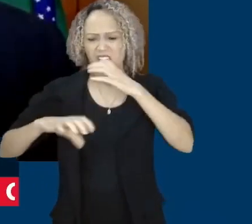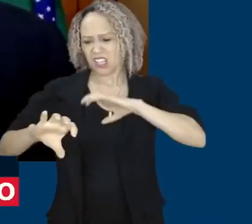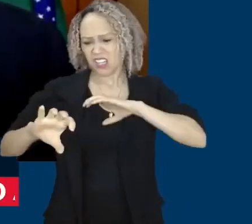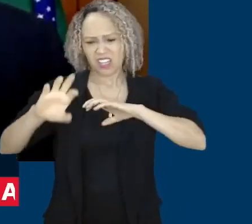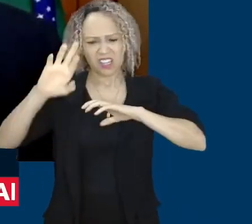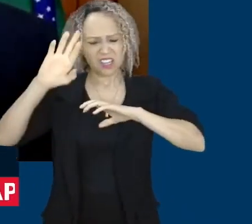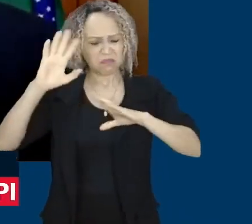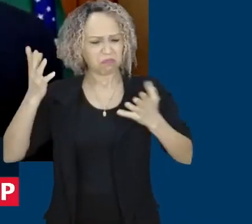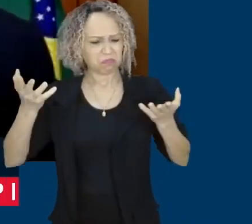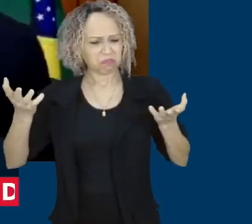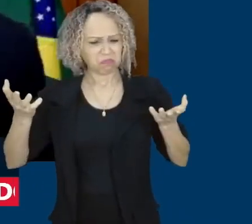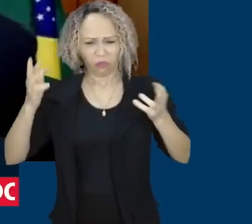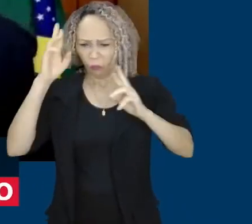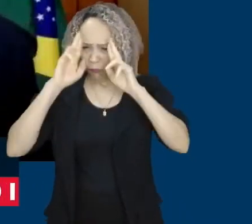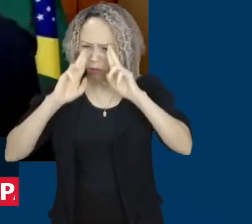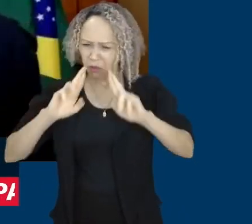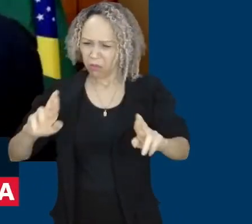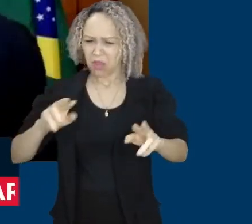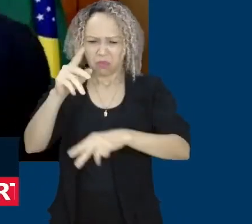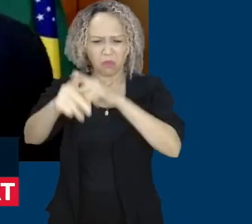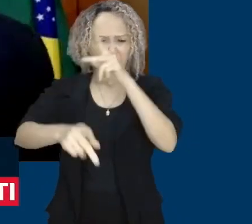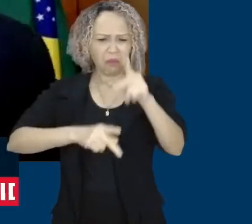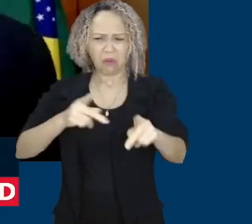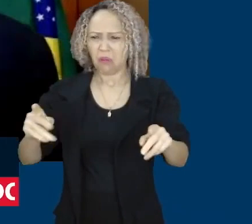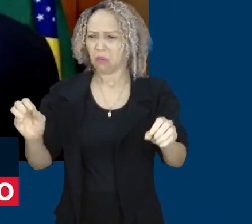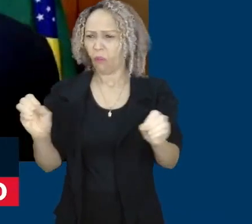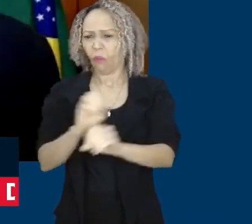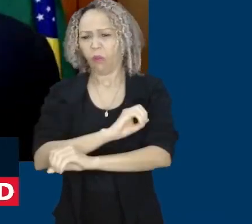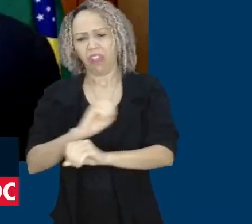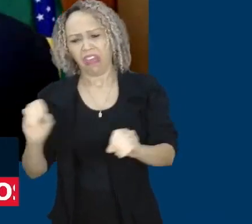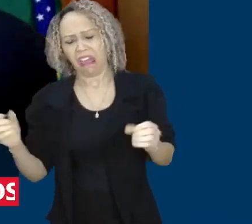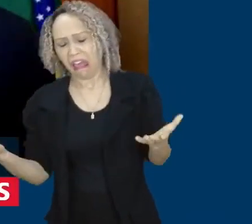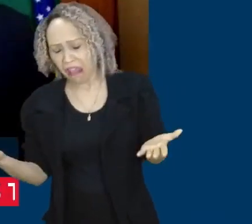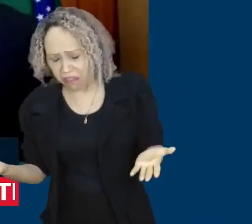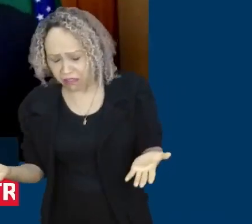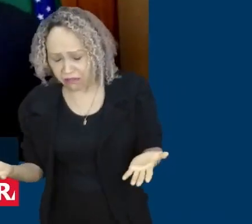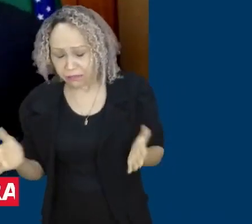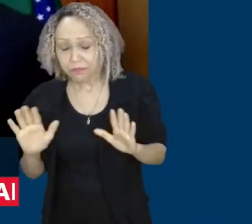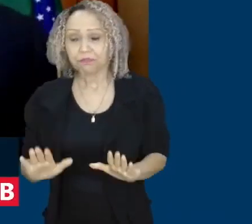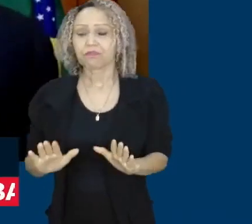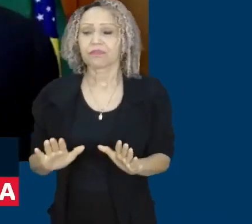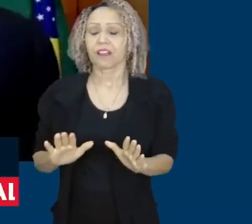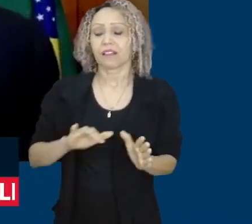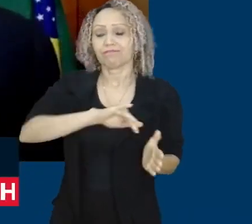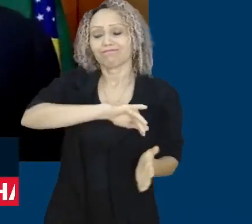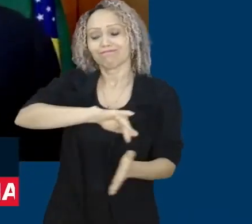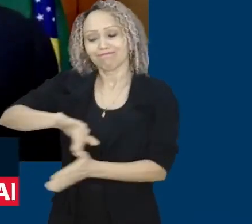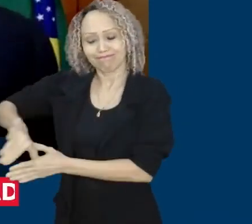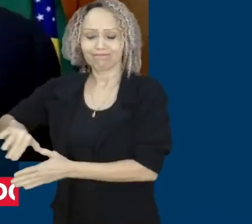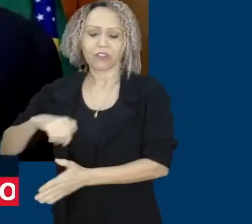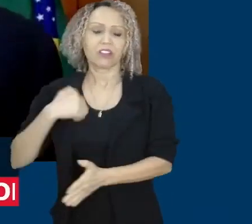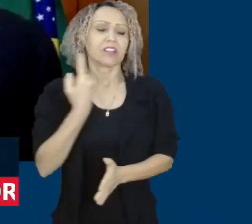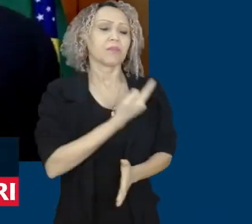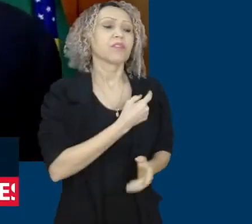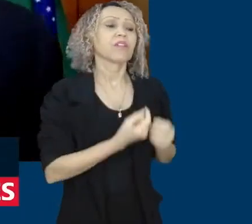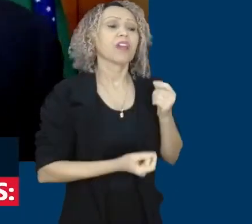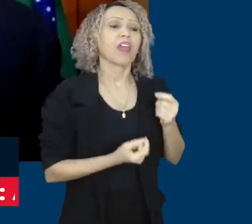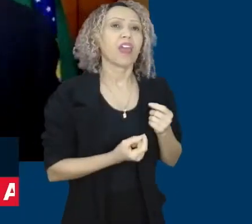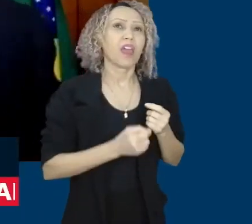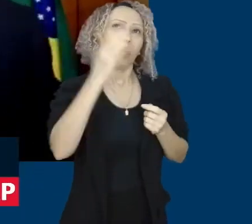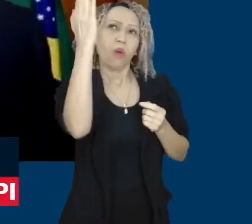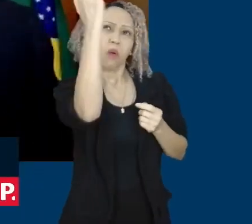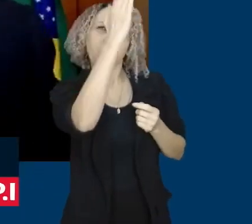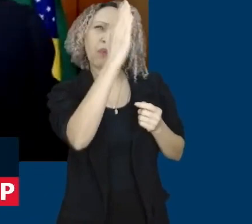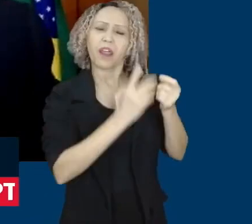né, numa condição que é buscar a reconstrução do país, né, que ao mesmo tempo também pensar uma pauta